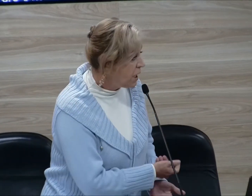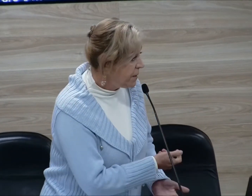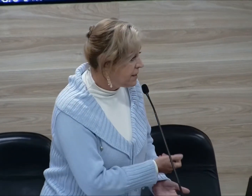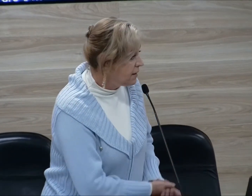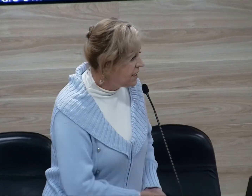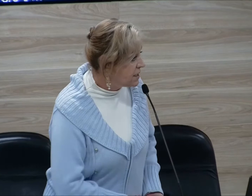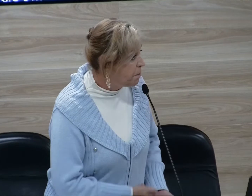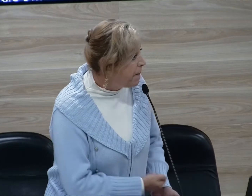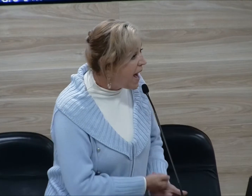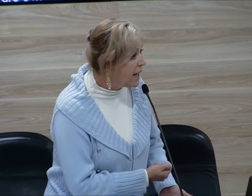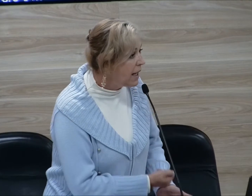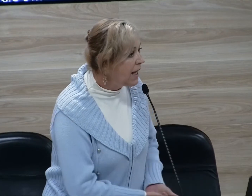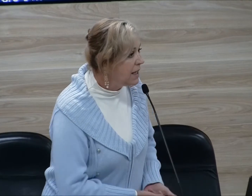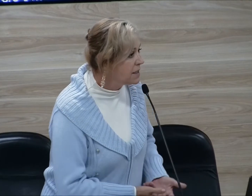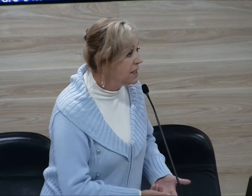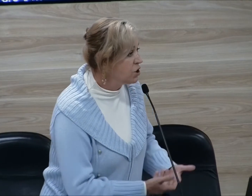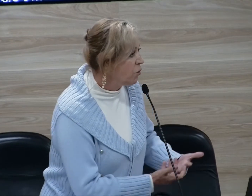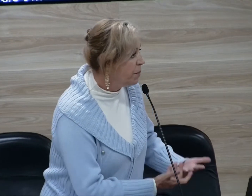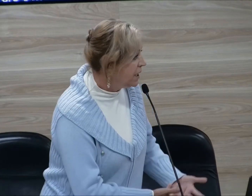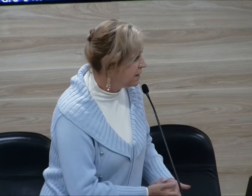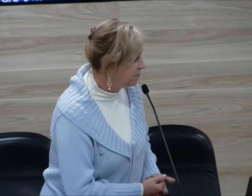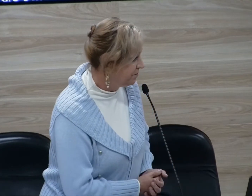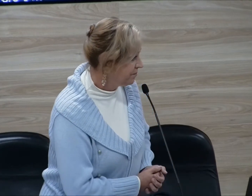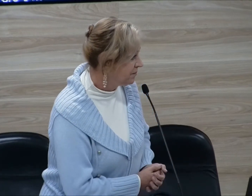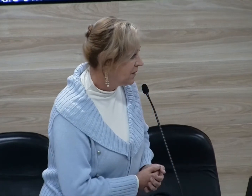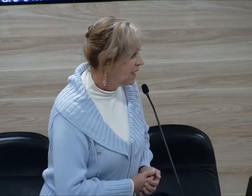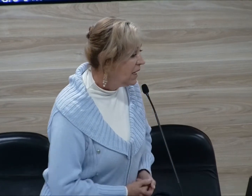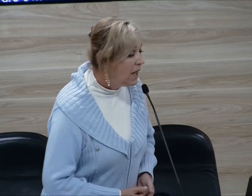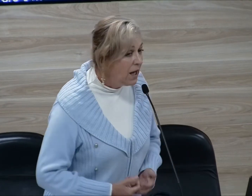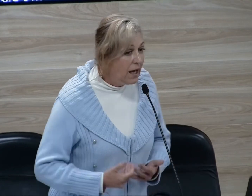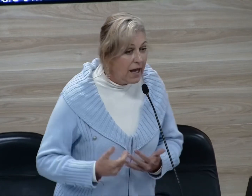dignos representantes para que a lei seja cumprida.